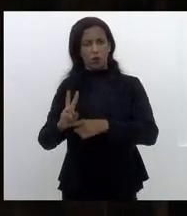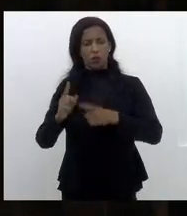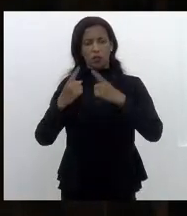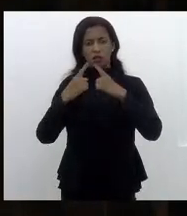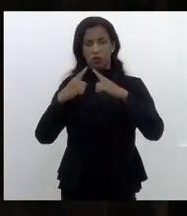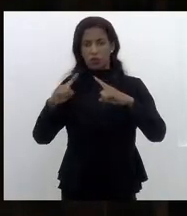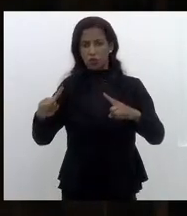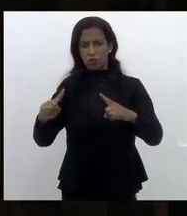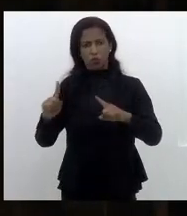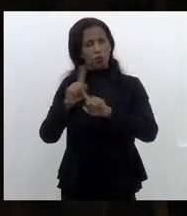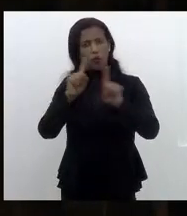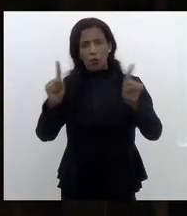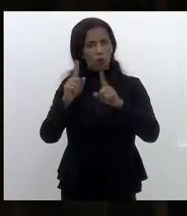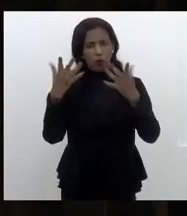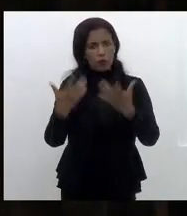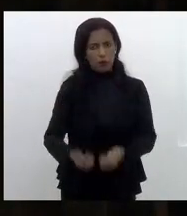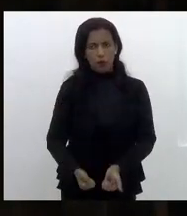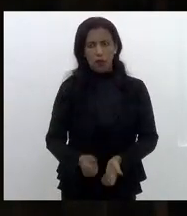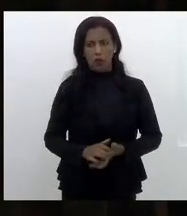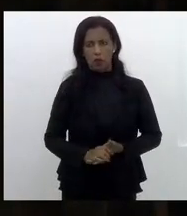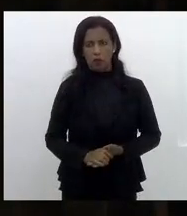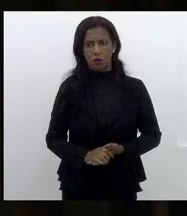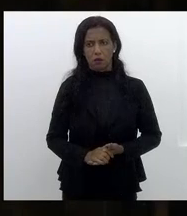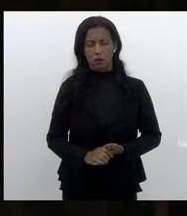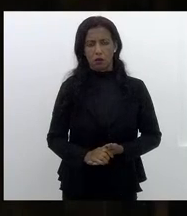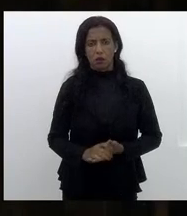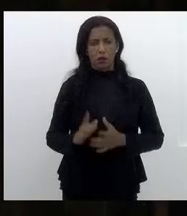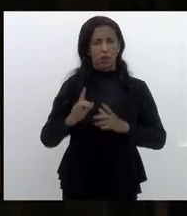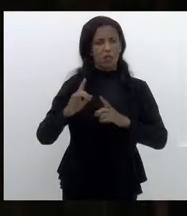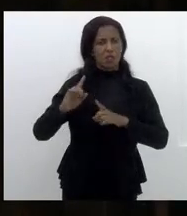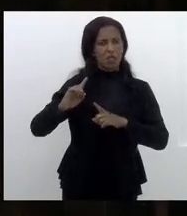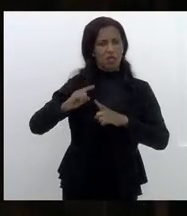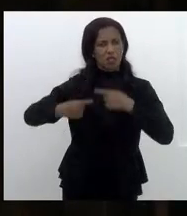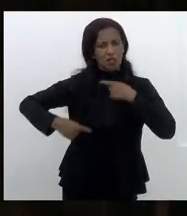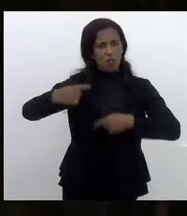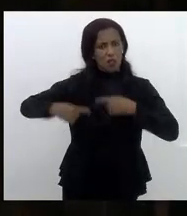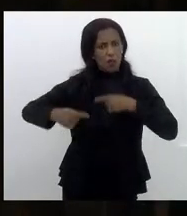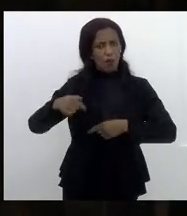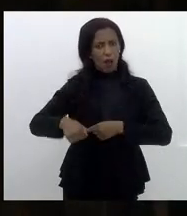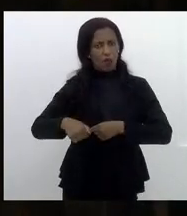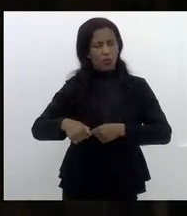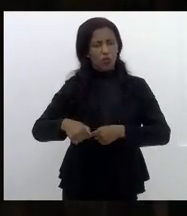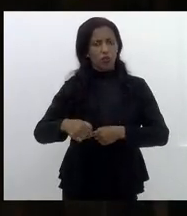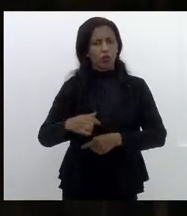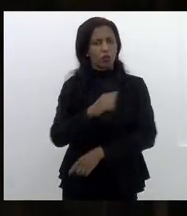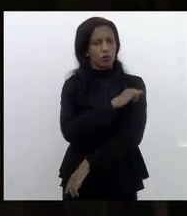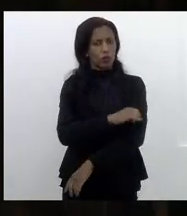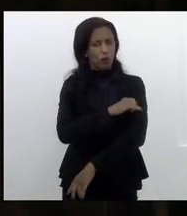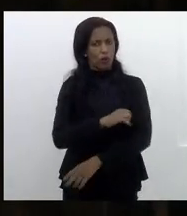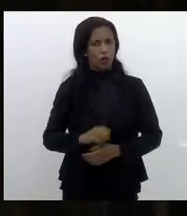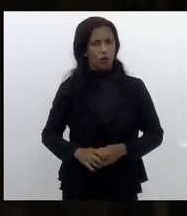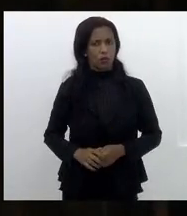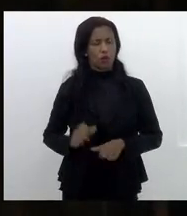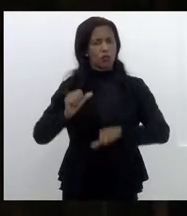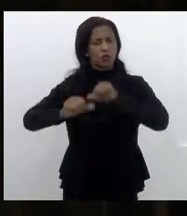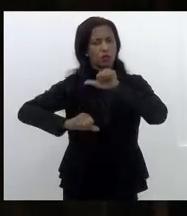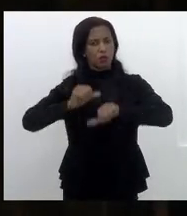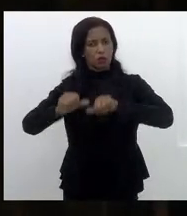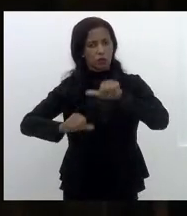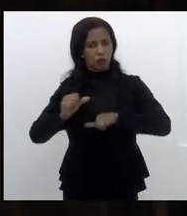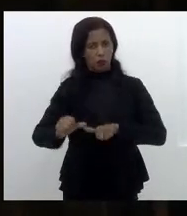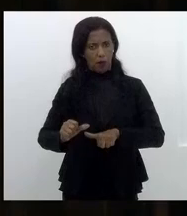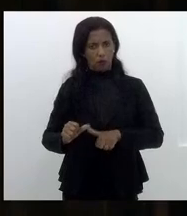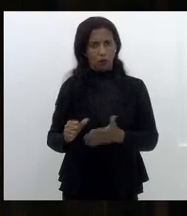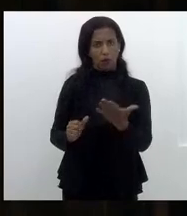Não Vou permitir É nesse debate crucial para o Rio de Janeiro seja transformado o